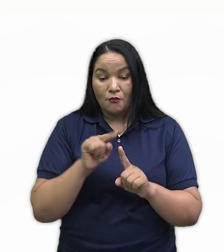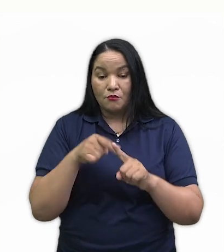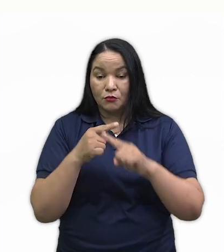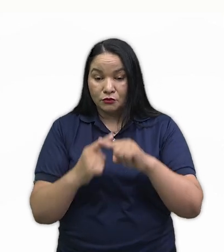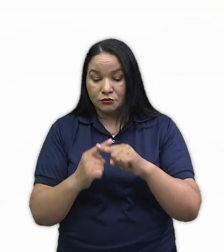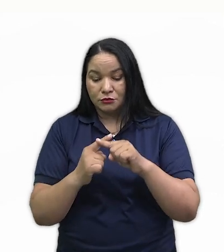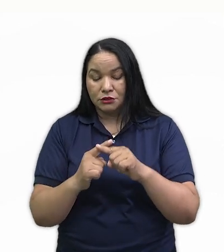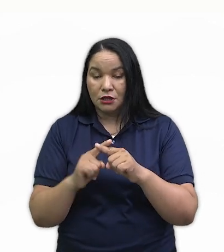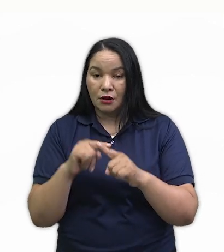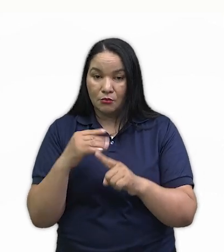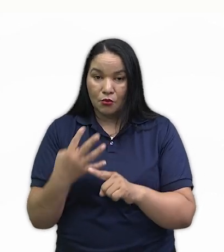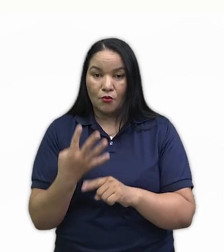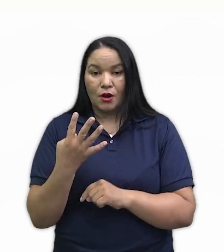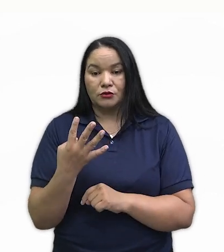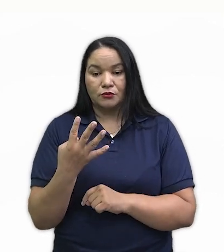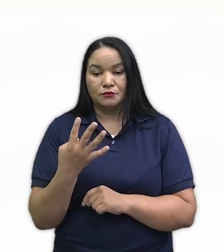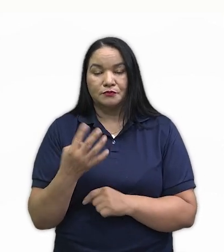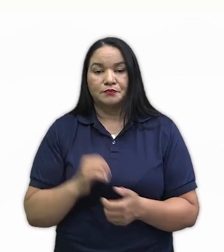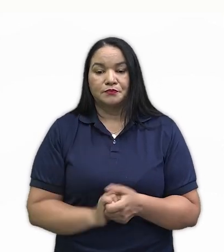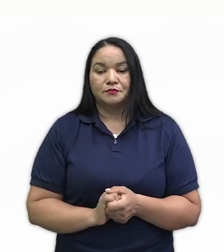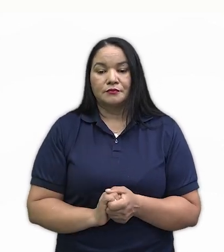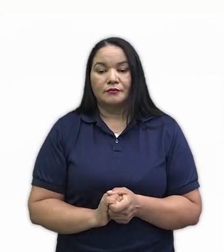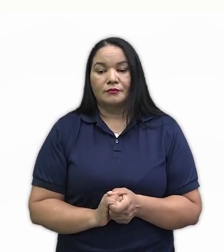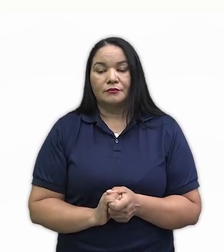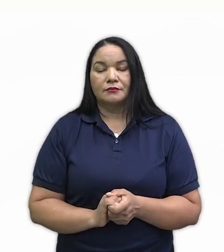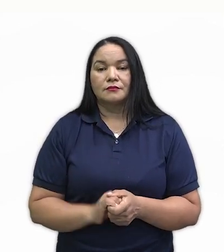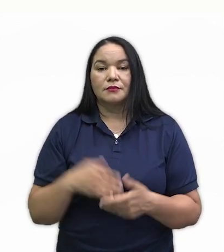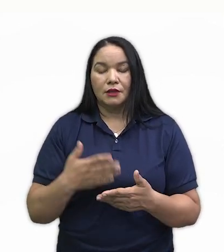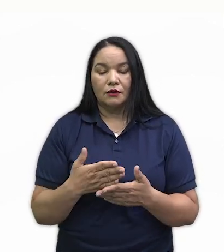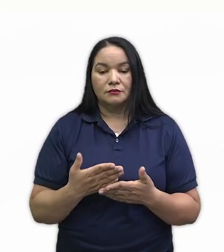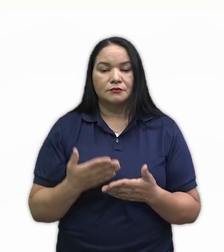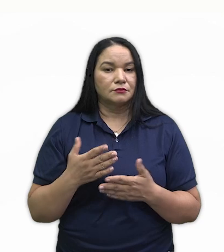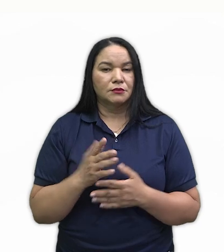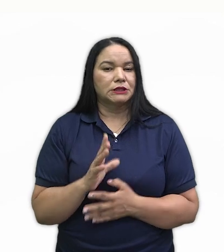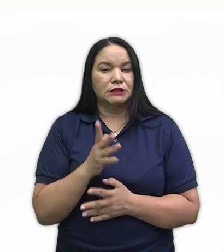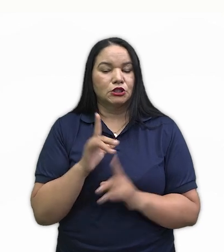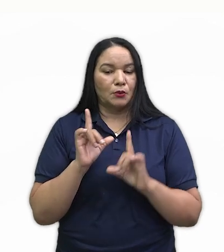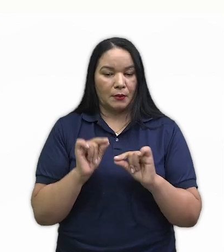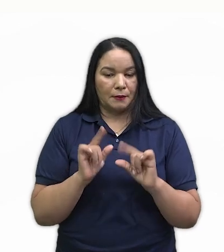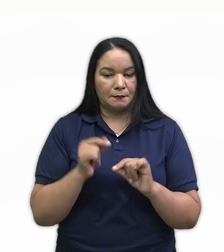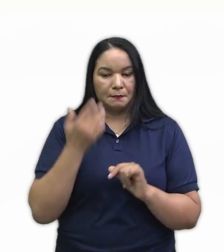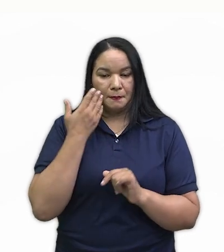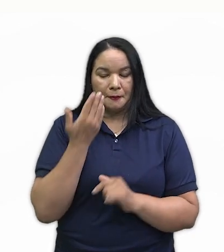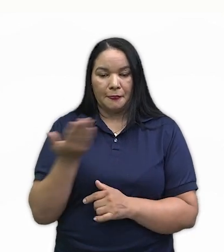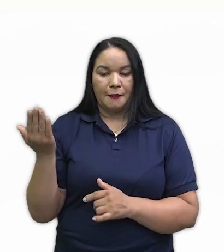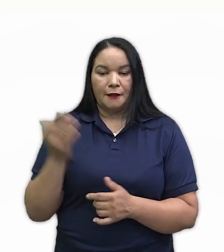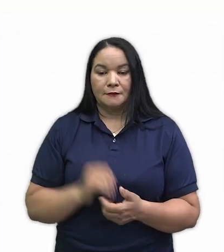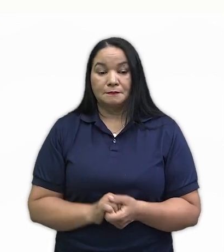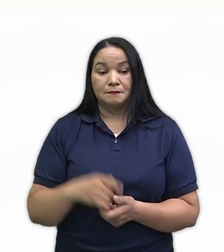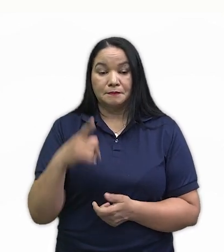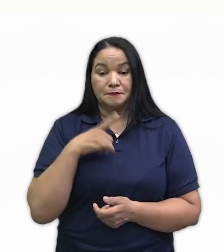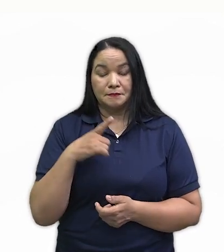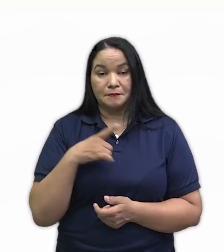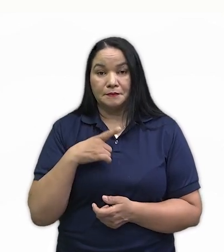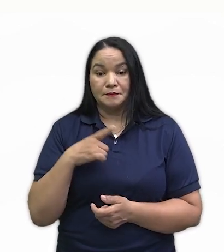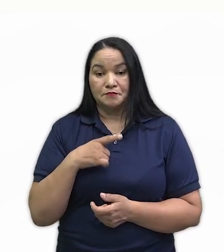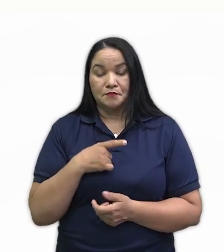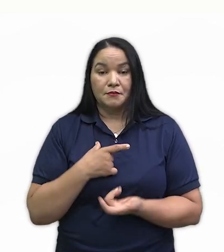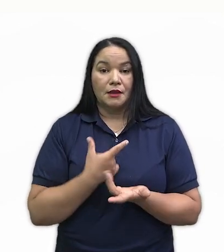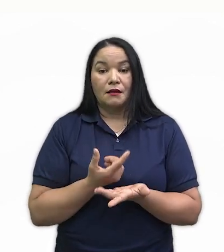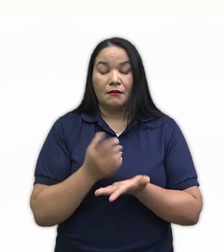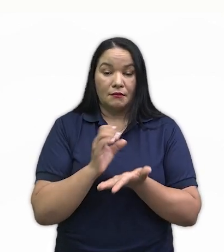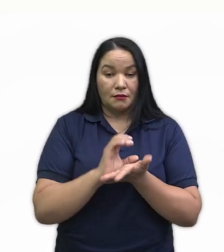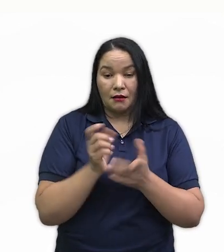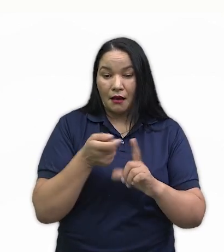por 4, tá bom? Então, inicialmente, o que acontece? Eu tenho aqui um